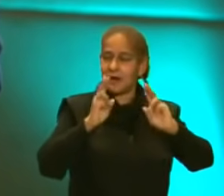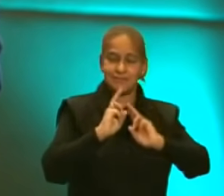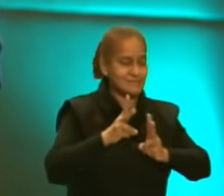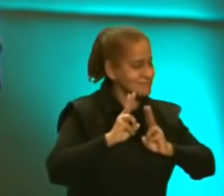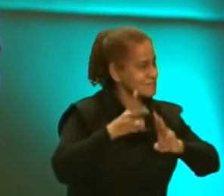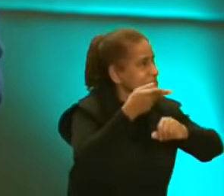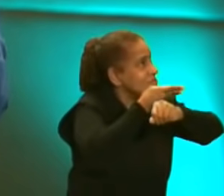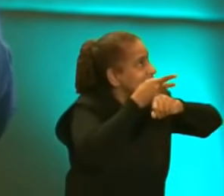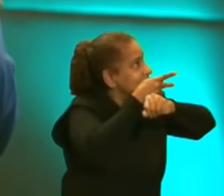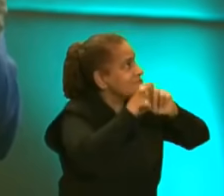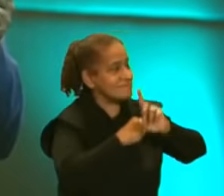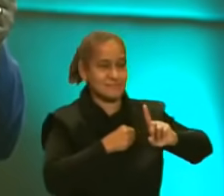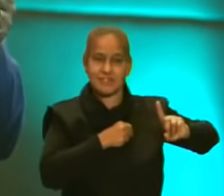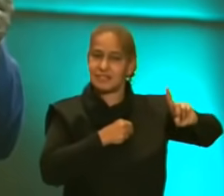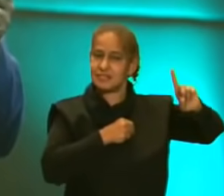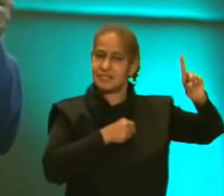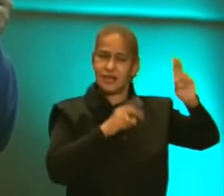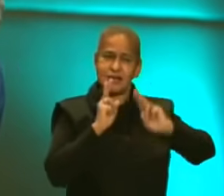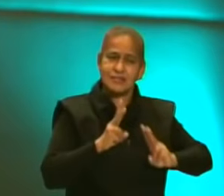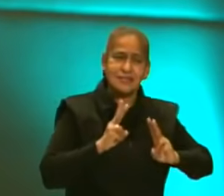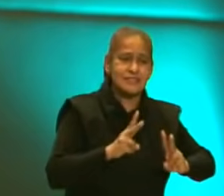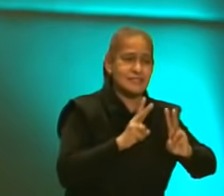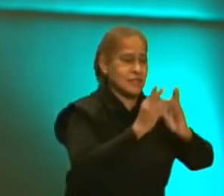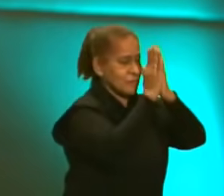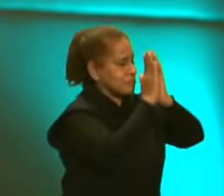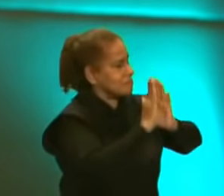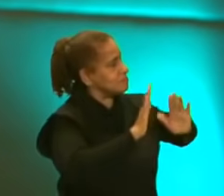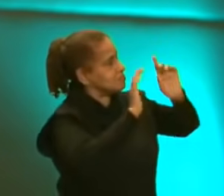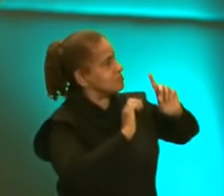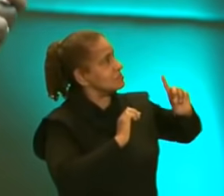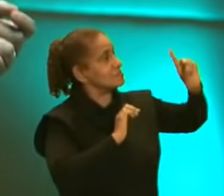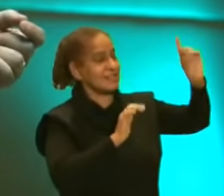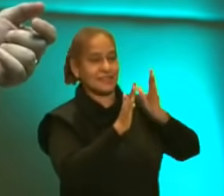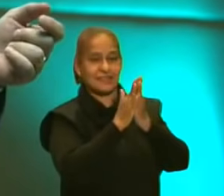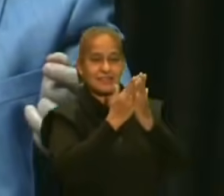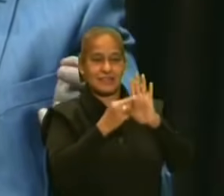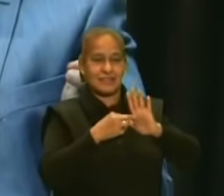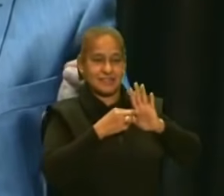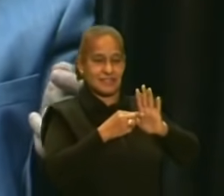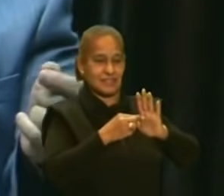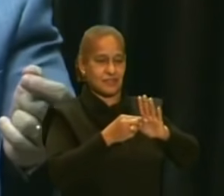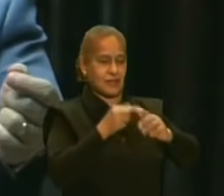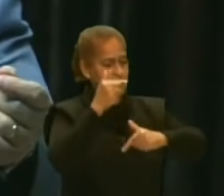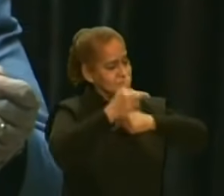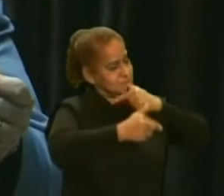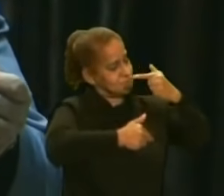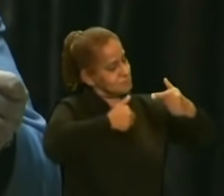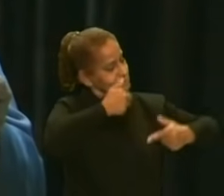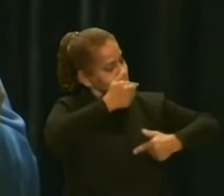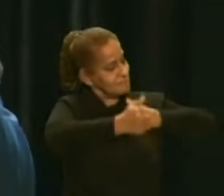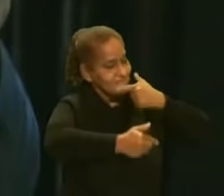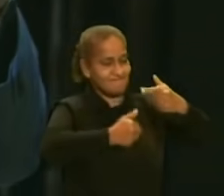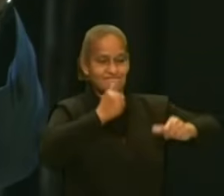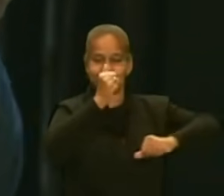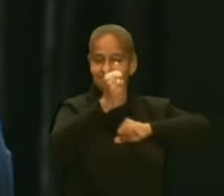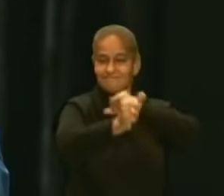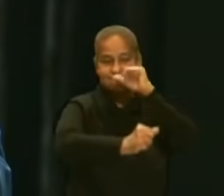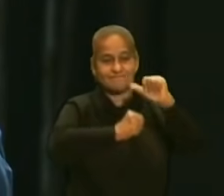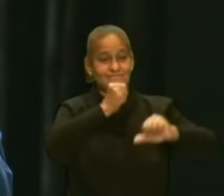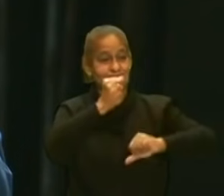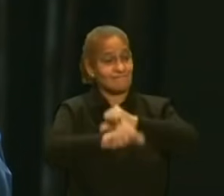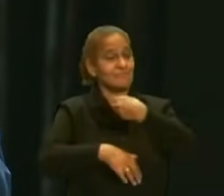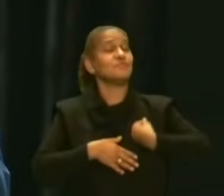Deus. E ele continuava a buscar a face do Senhor. E a palavra de Deus foi trabalhando na sua vida. E aquele homem